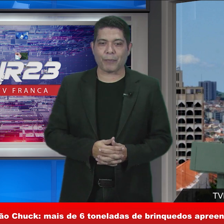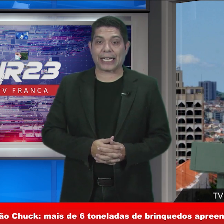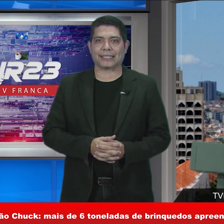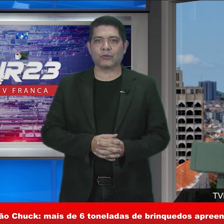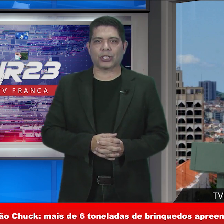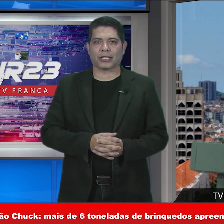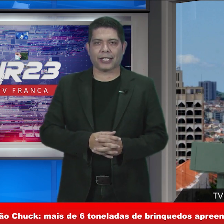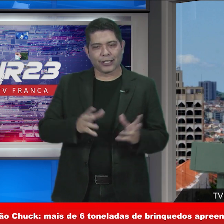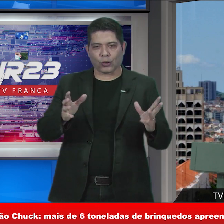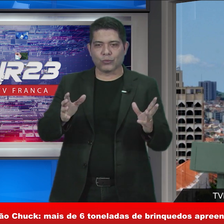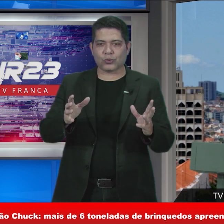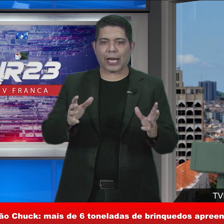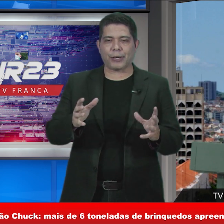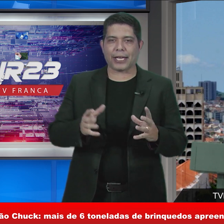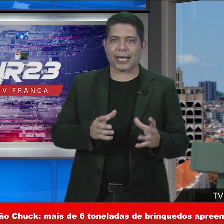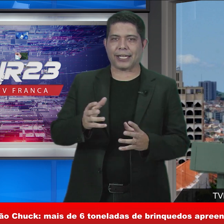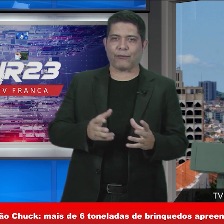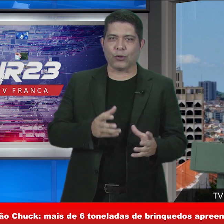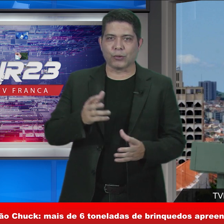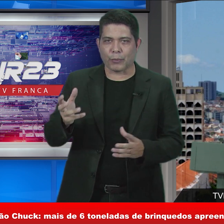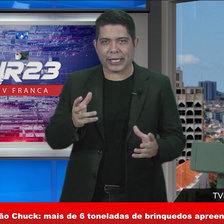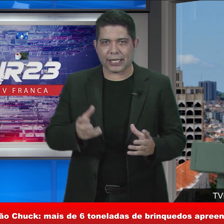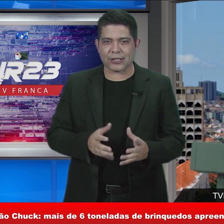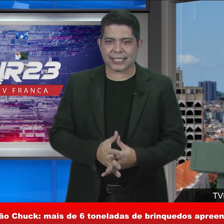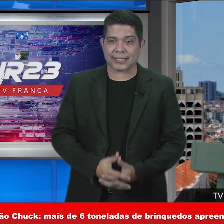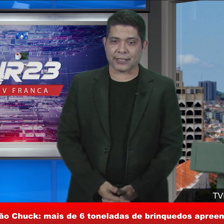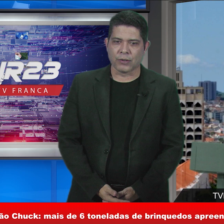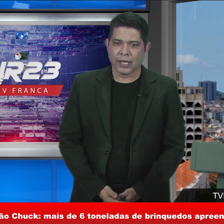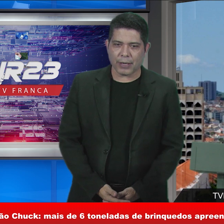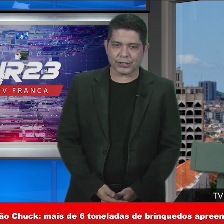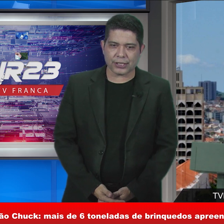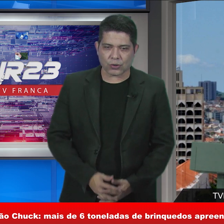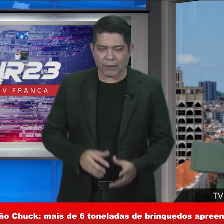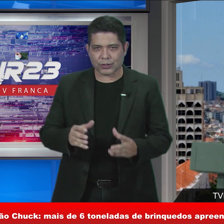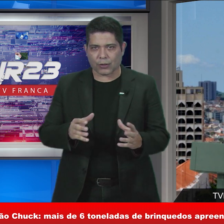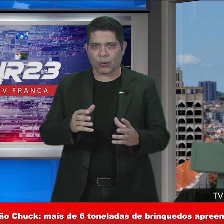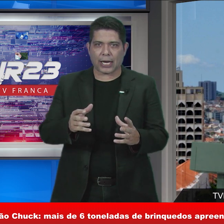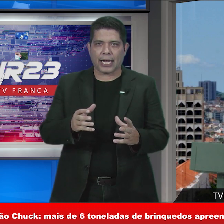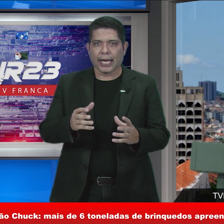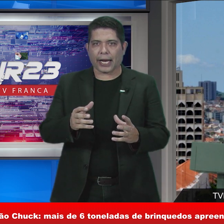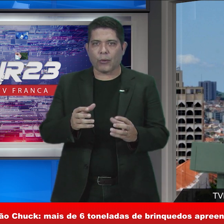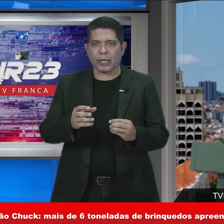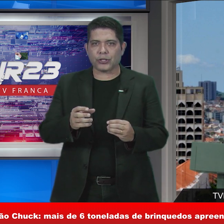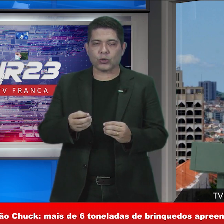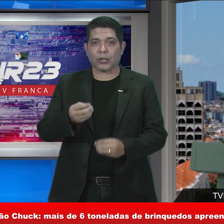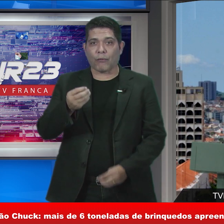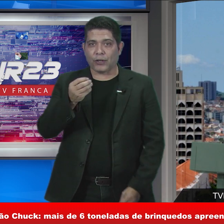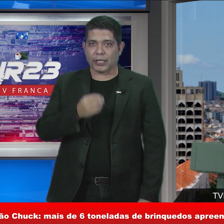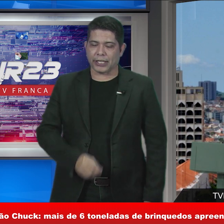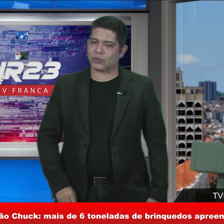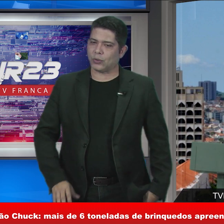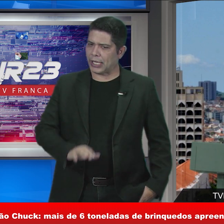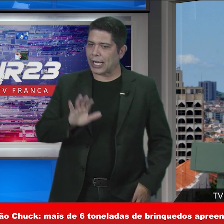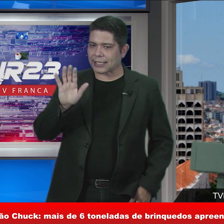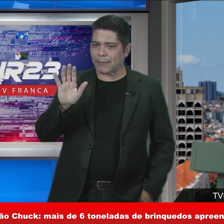a Operação Chuck. Todo mundo sabe, né, que é aquele filme do brinquedo assassino. Imagina só você colocar realmente o seu filho